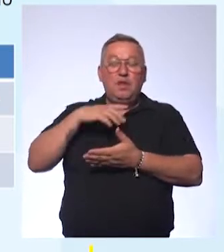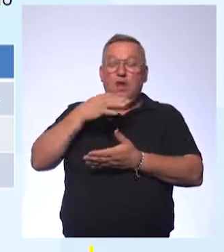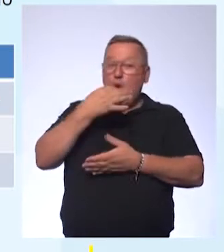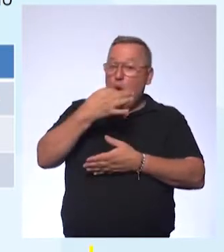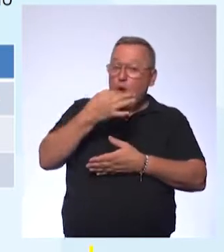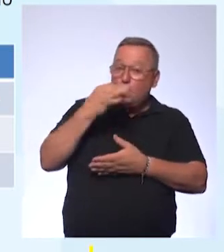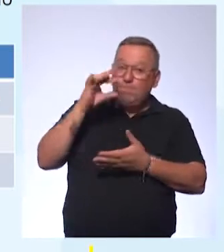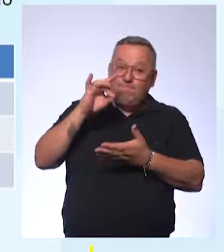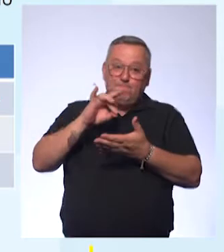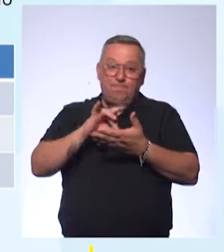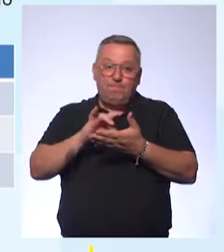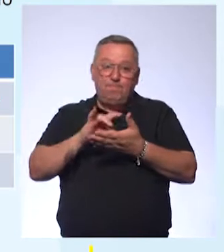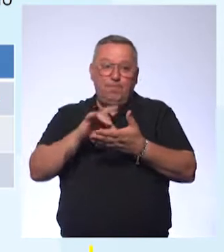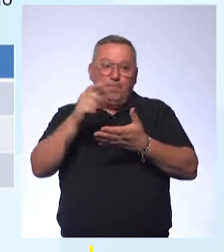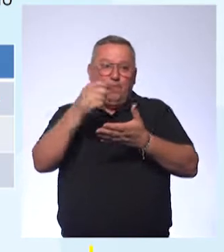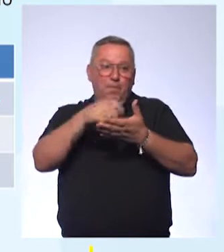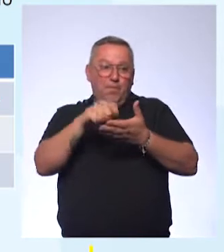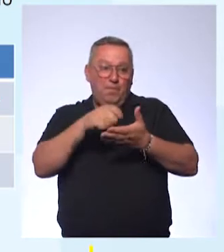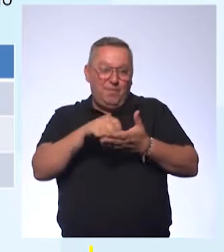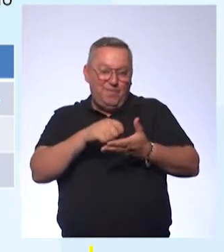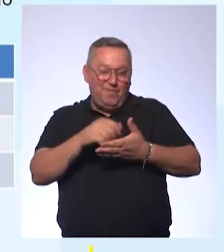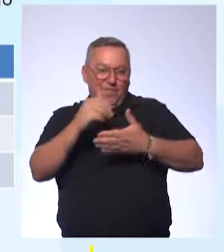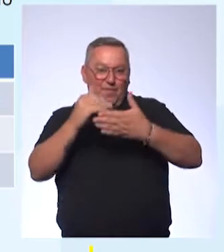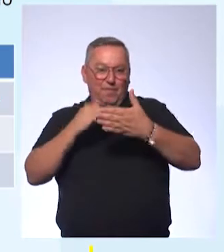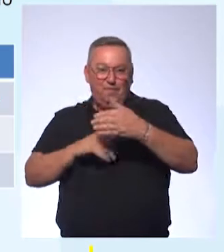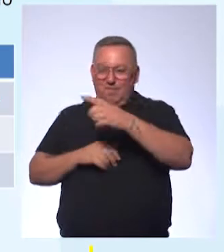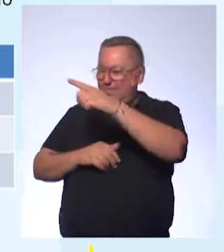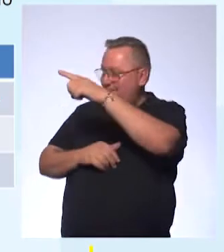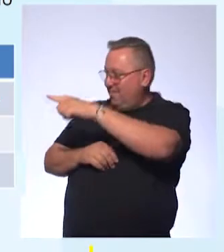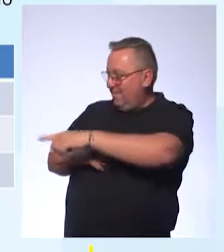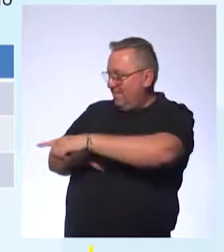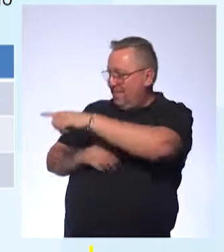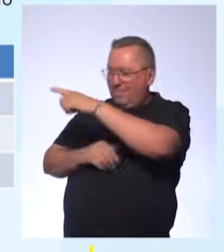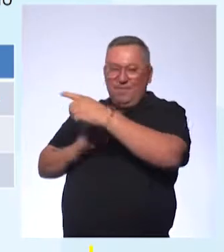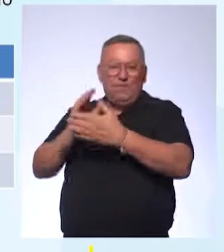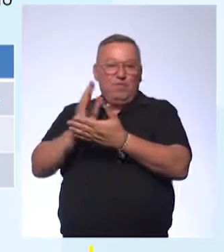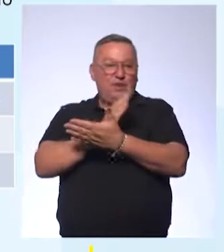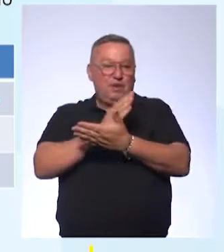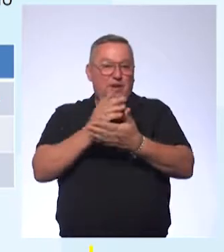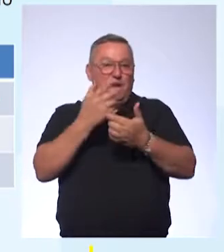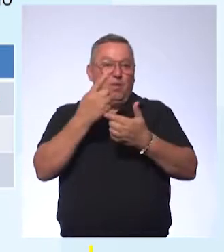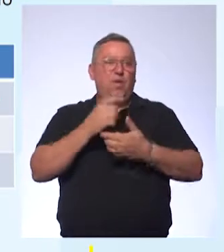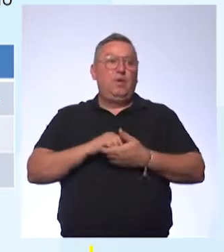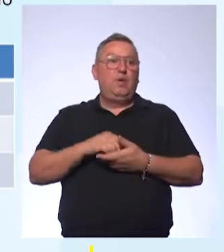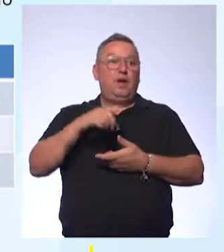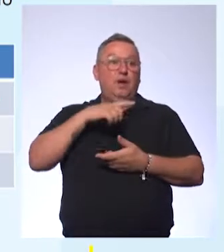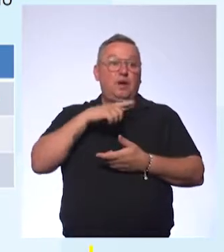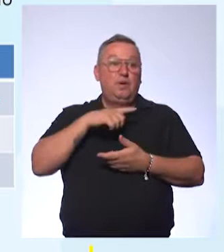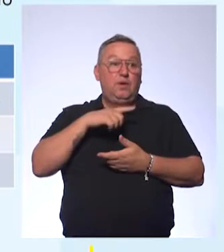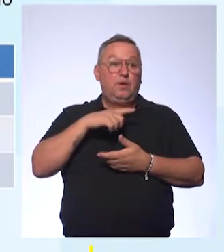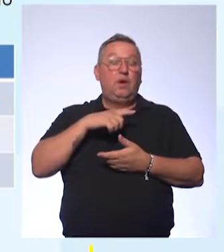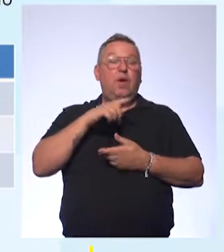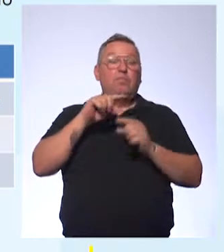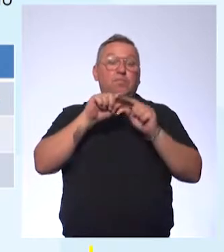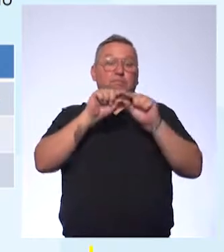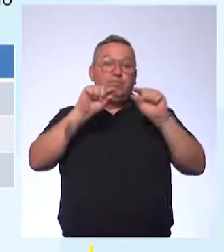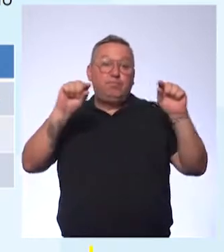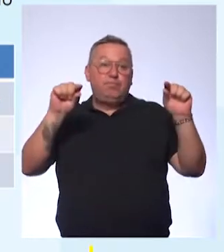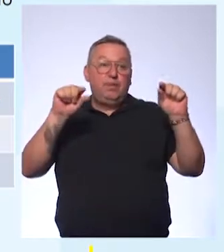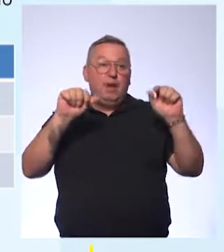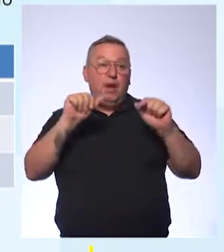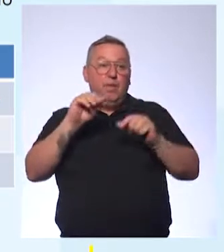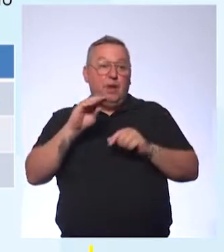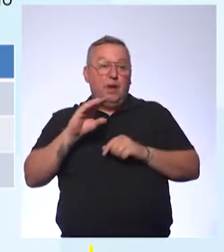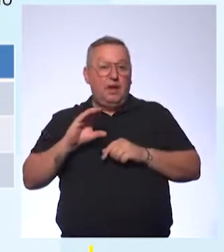opinião. Preencha o quadro abaixo, separando o fato e a opinião de cada afirmação. Então, é o seguinte, eu tenho ali sentença, tá? A,